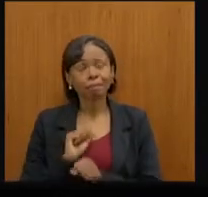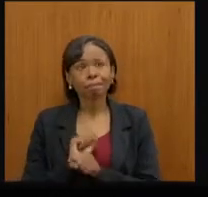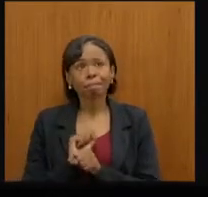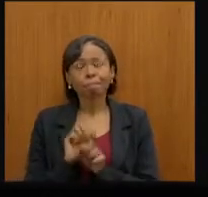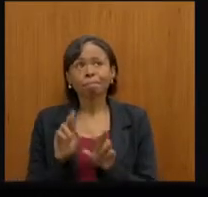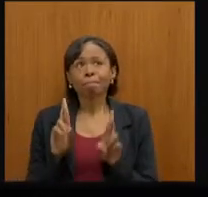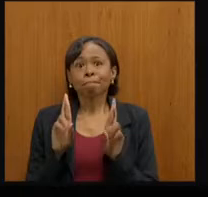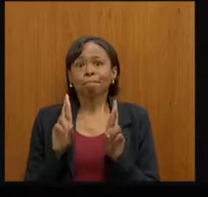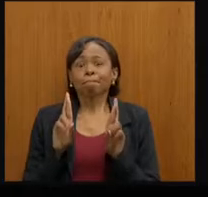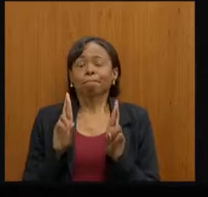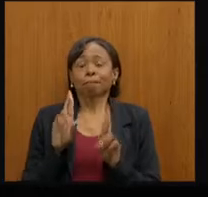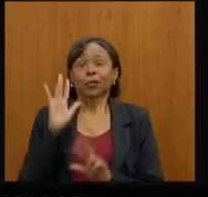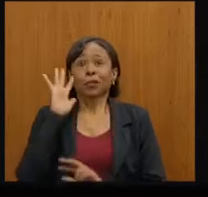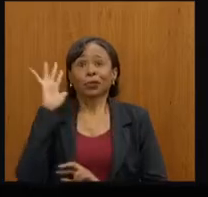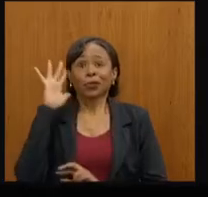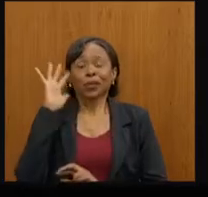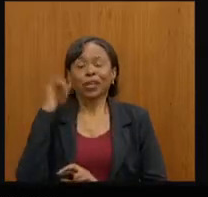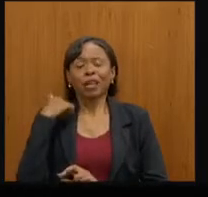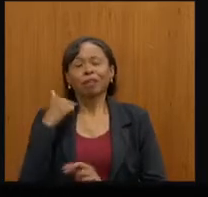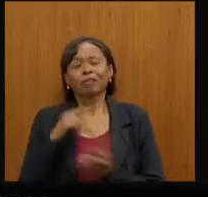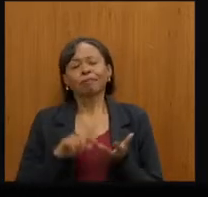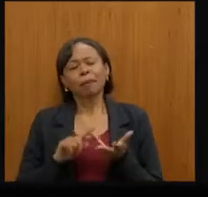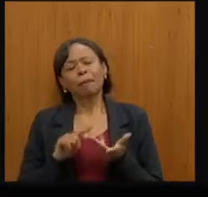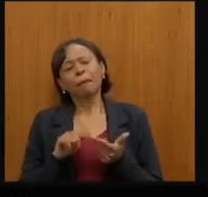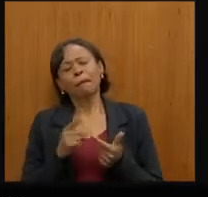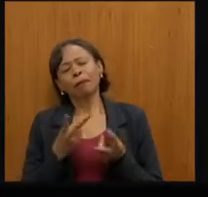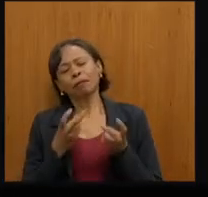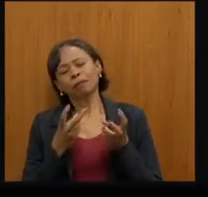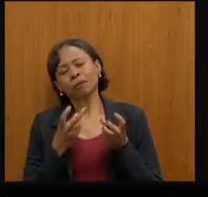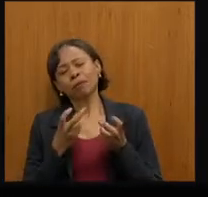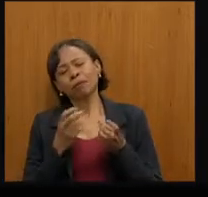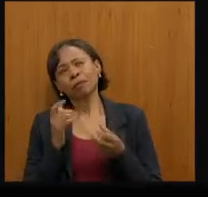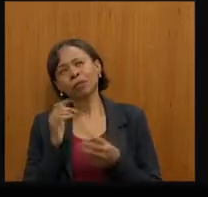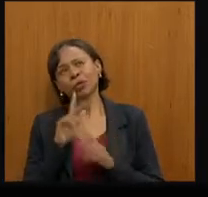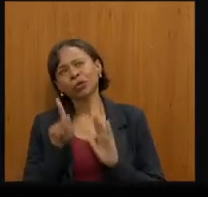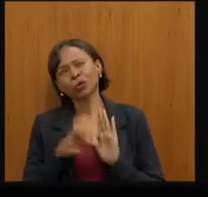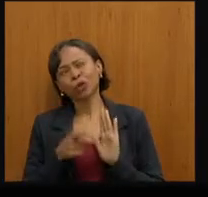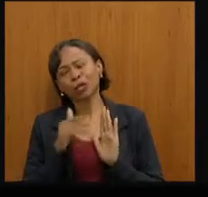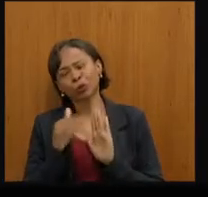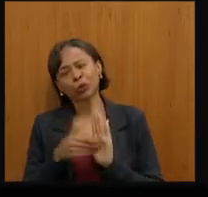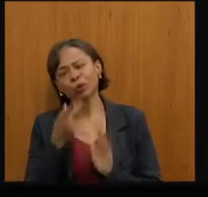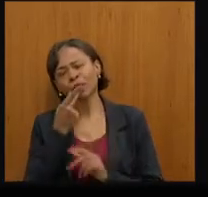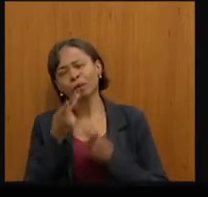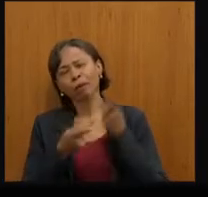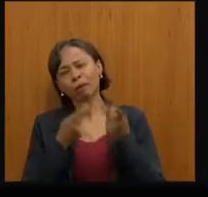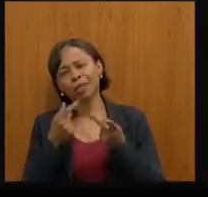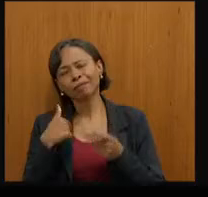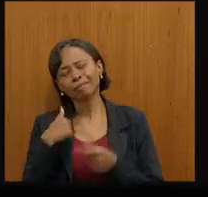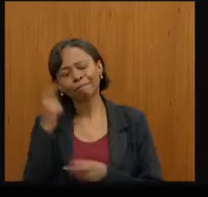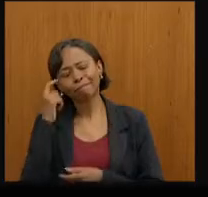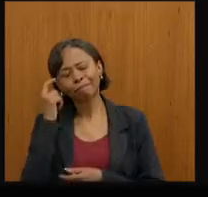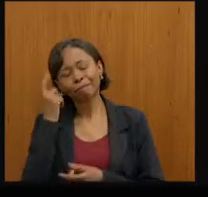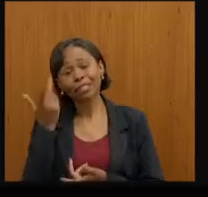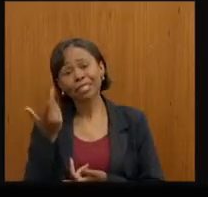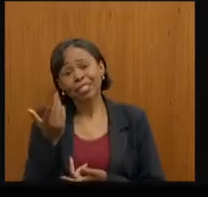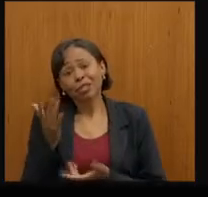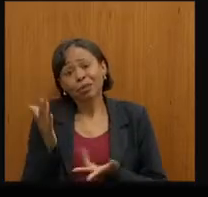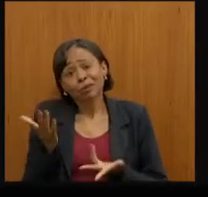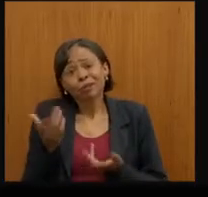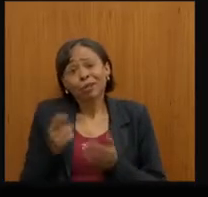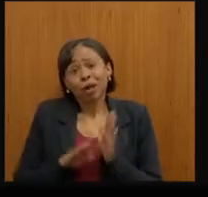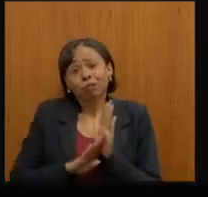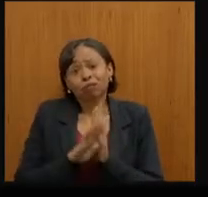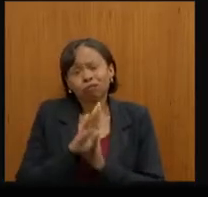meu sonho gente hoje eu acho que ouvindo tudo isso todo mundo falando a respeito e essa realidade triste né de tá aumentando a